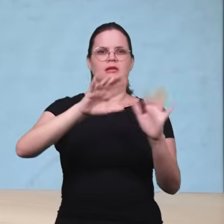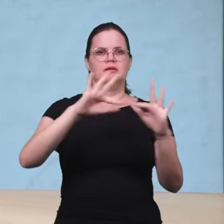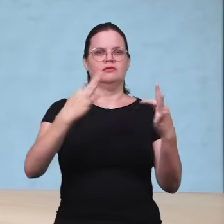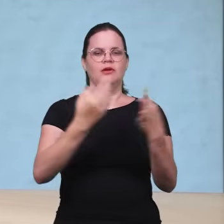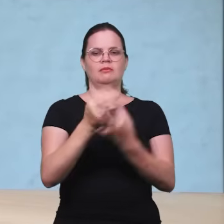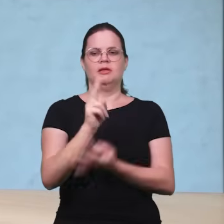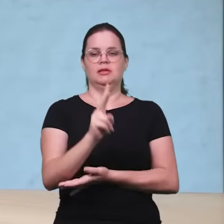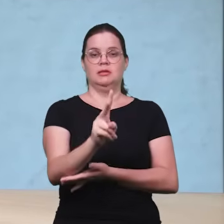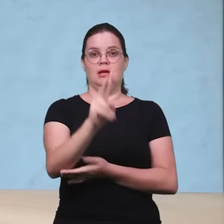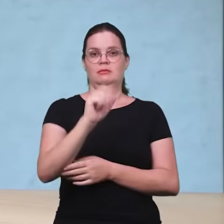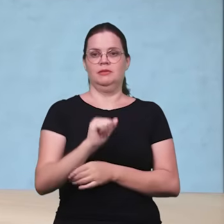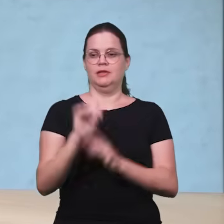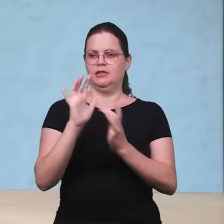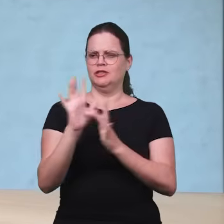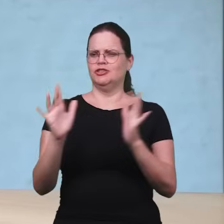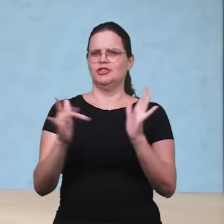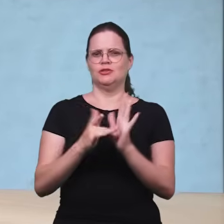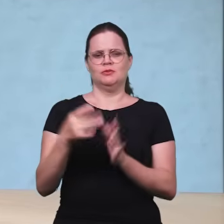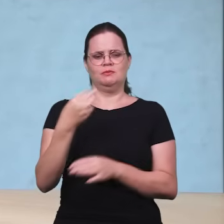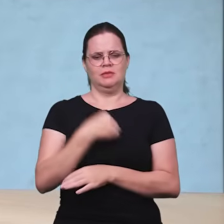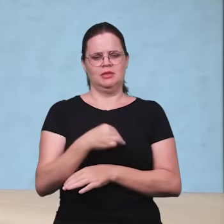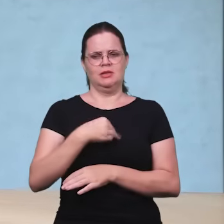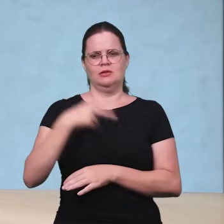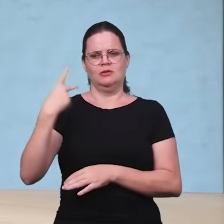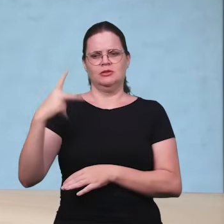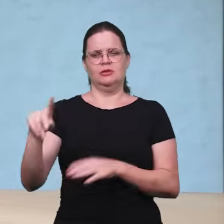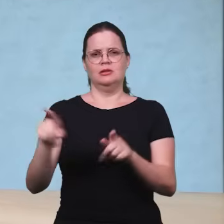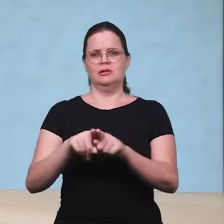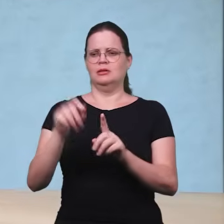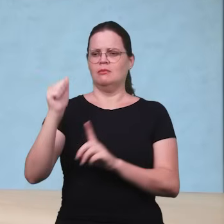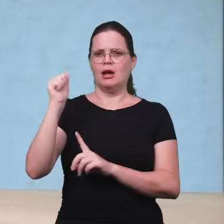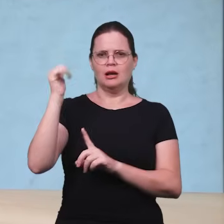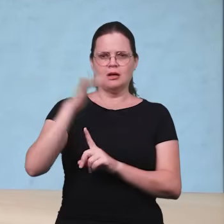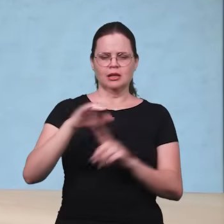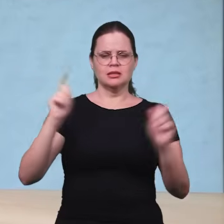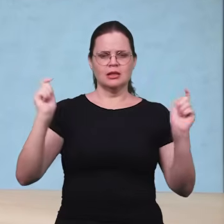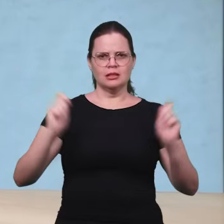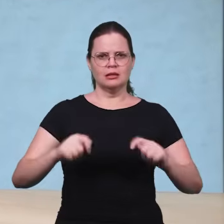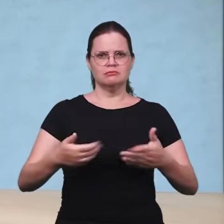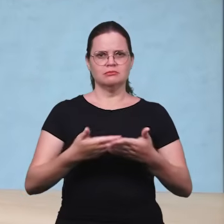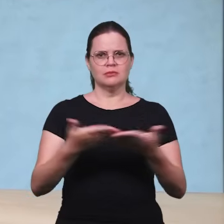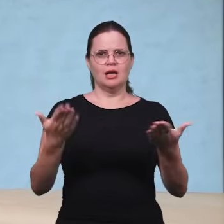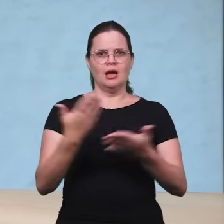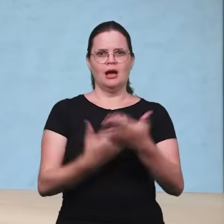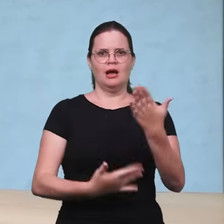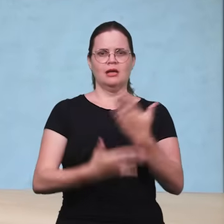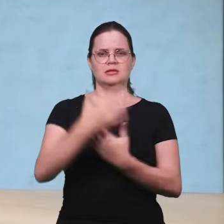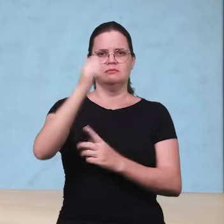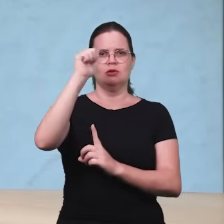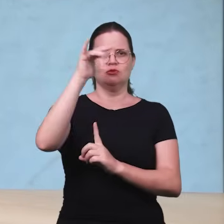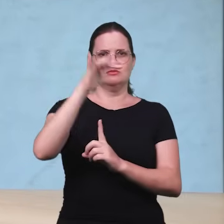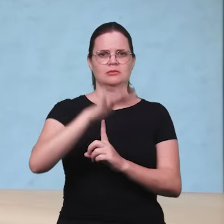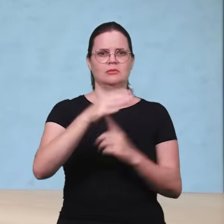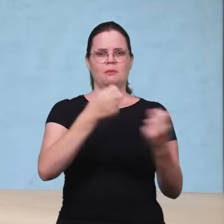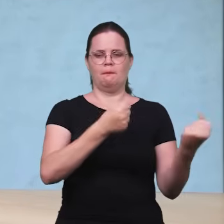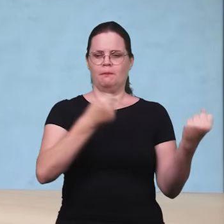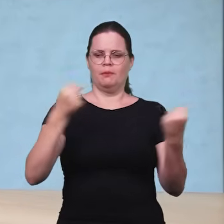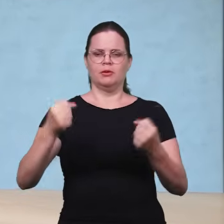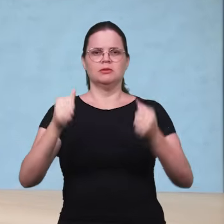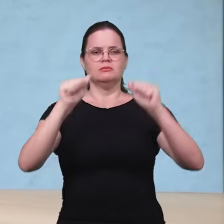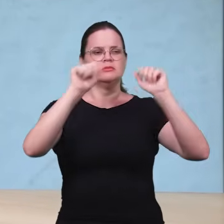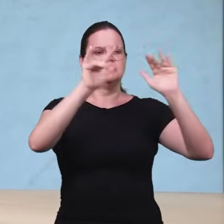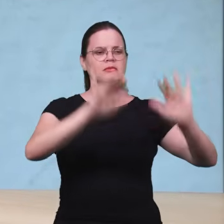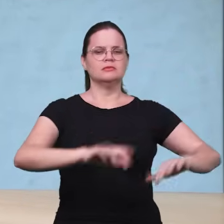Senhor Jesus, no ato de misericórdia e de graça, possa estender as tuas mãos poderosas